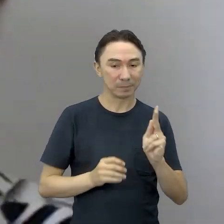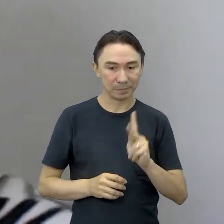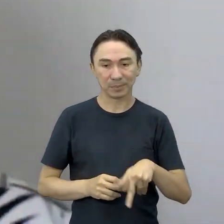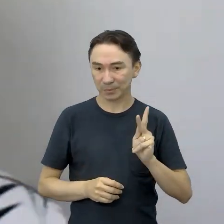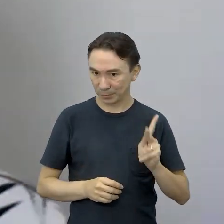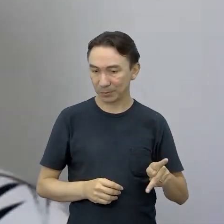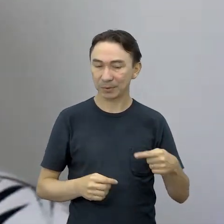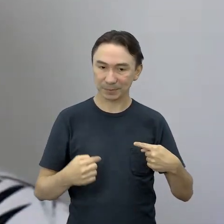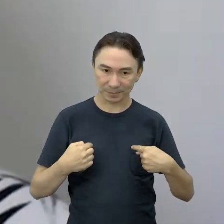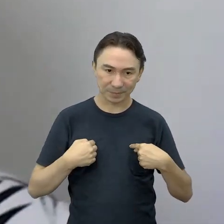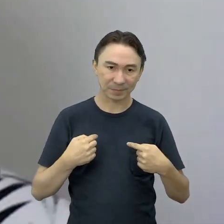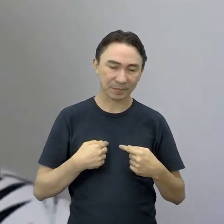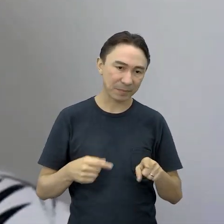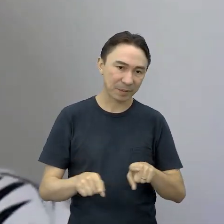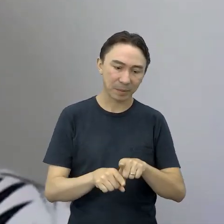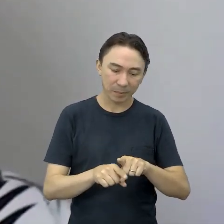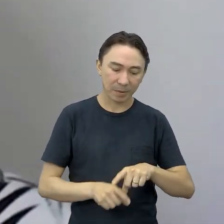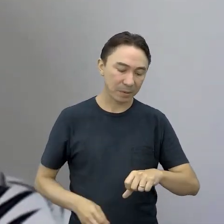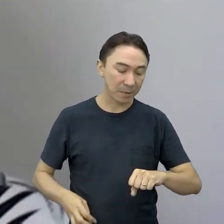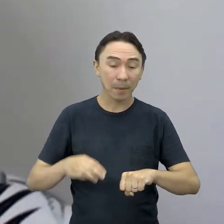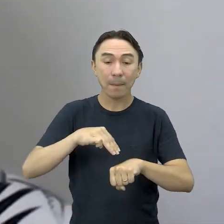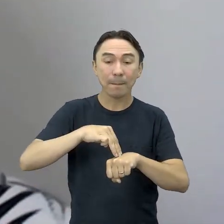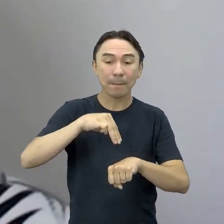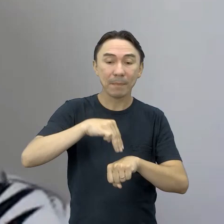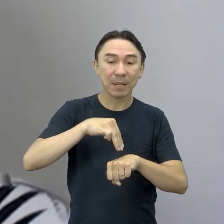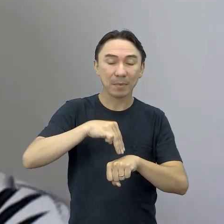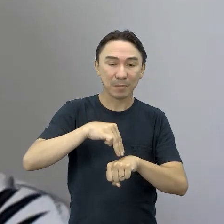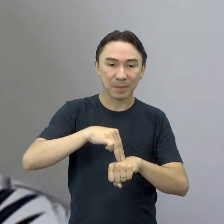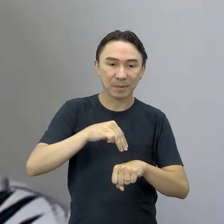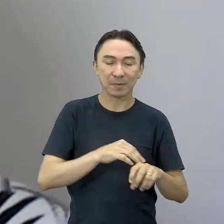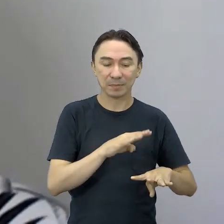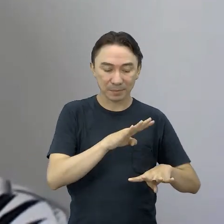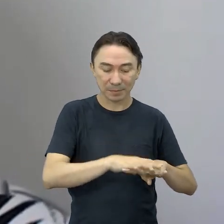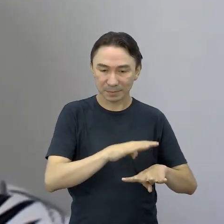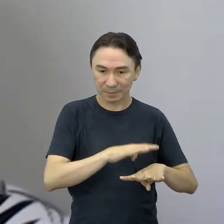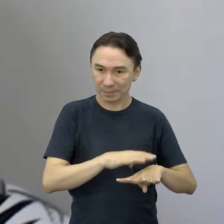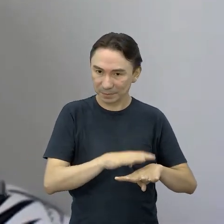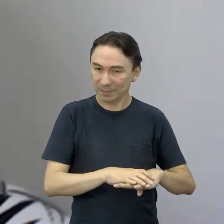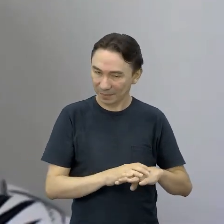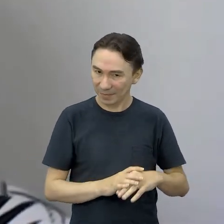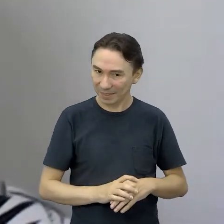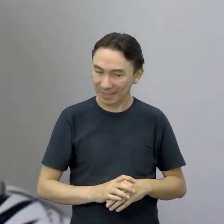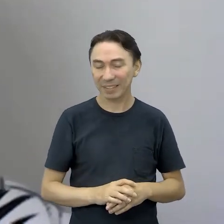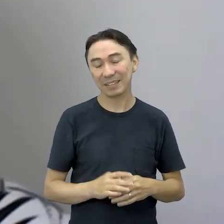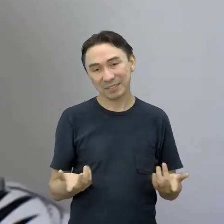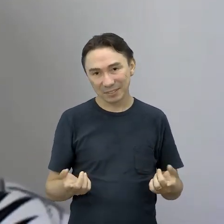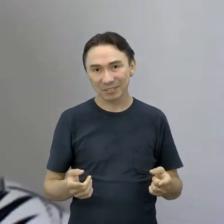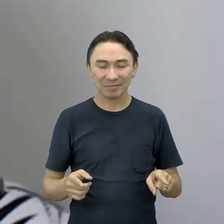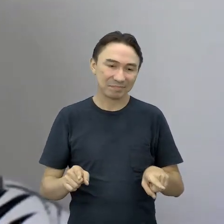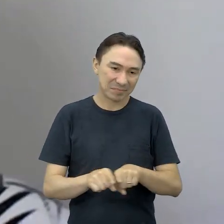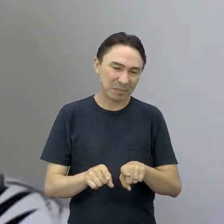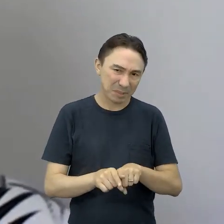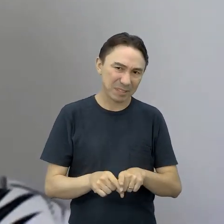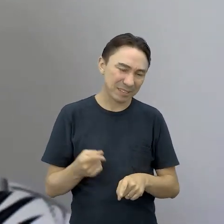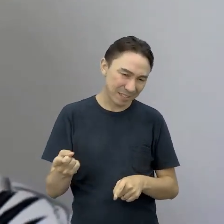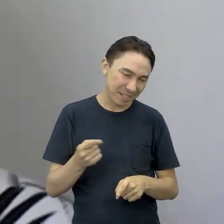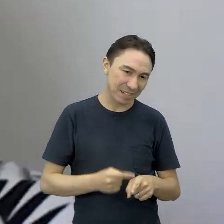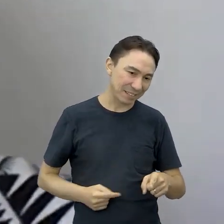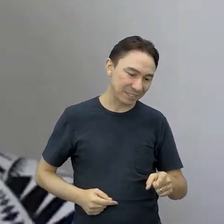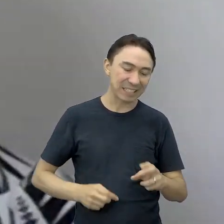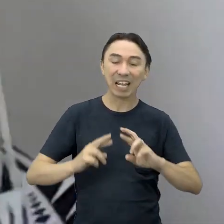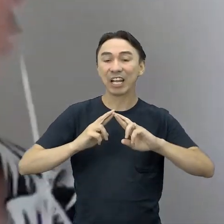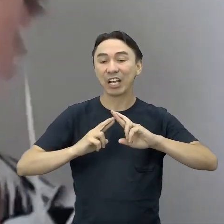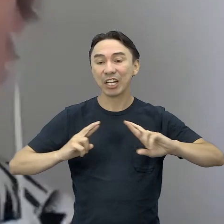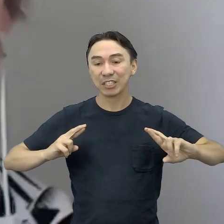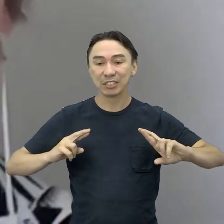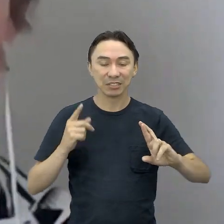sou mestre e doutora em educação matemática, mas o mais importante, trabalhei na nossa rede durante aí mais